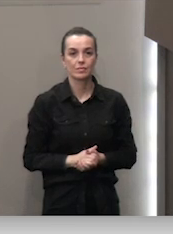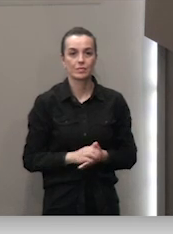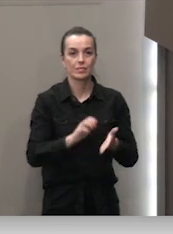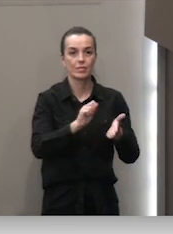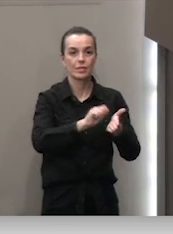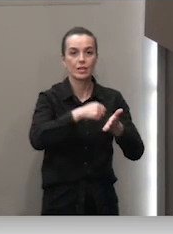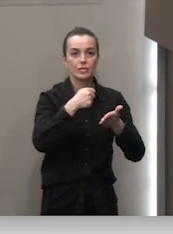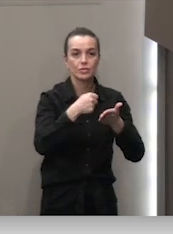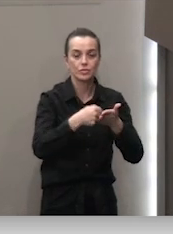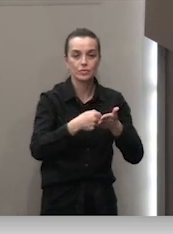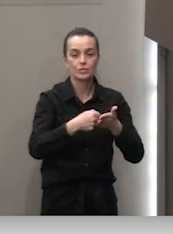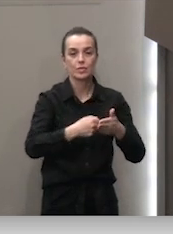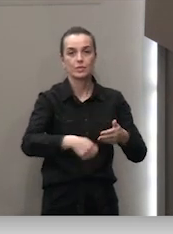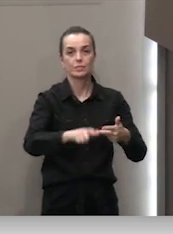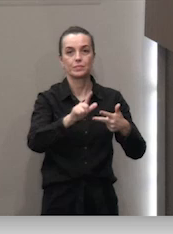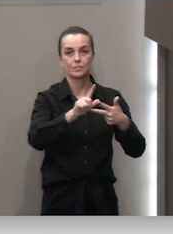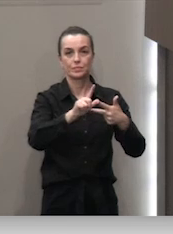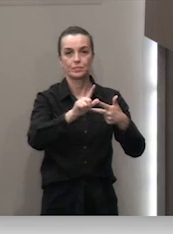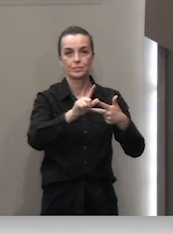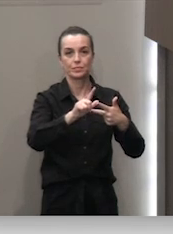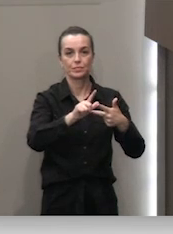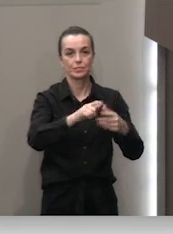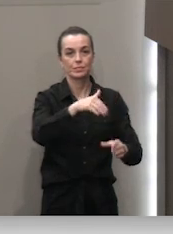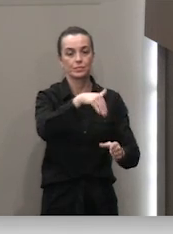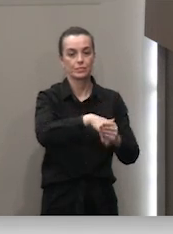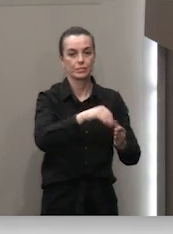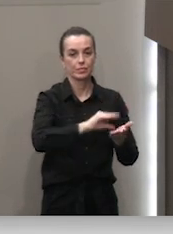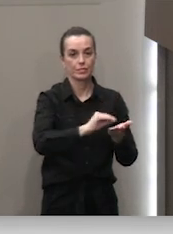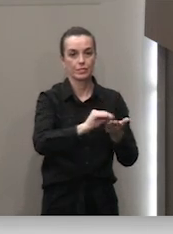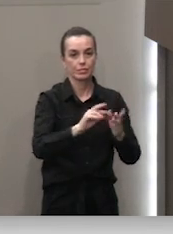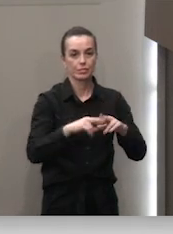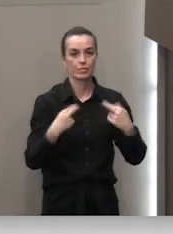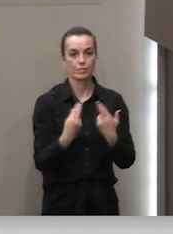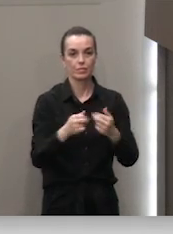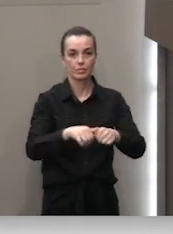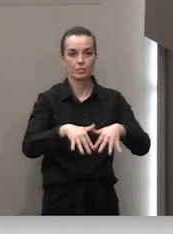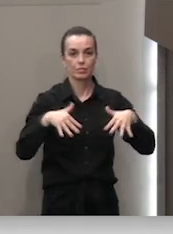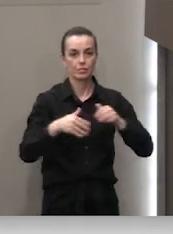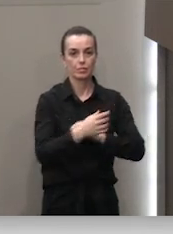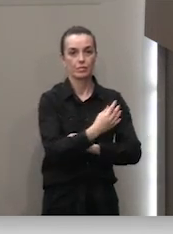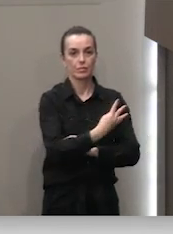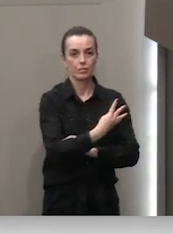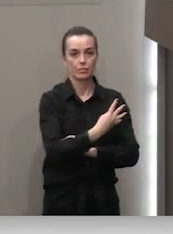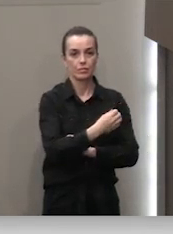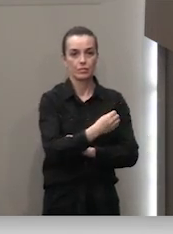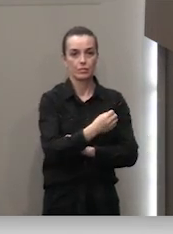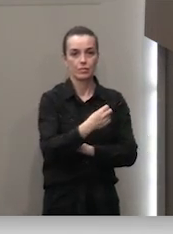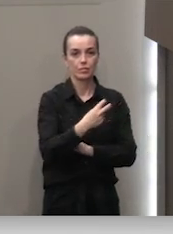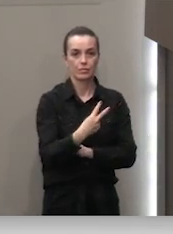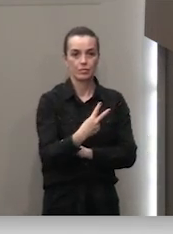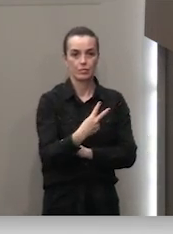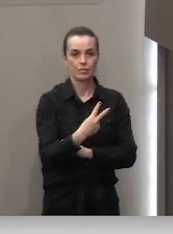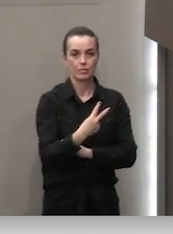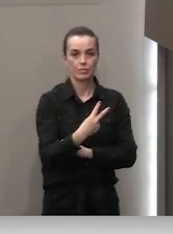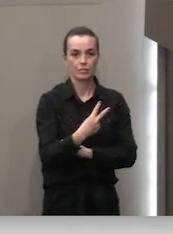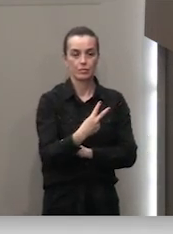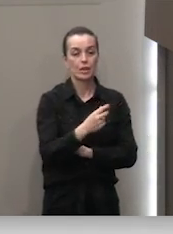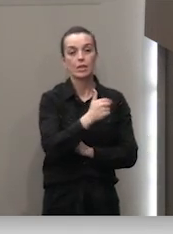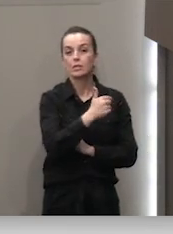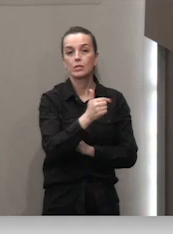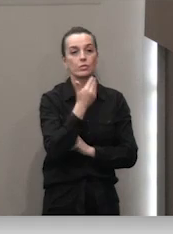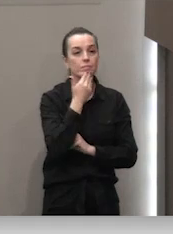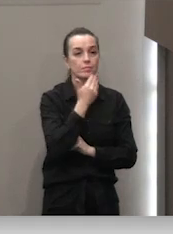Agenda legislativa. Votação da ata da reunião plenária 402. Não